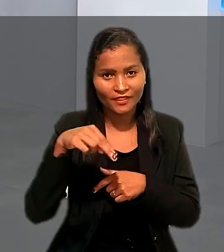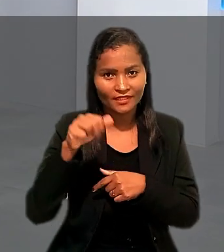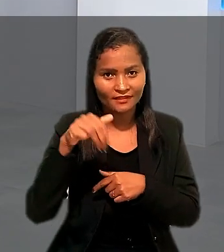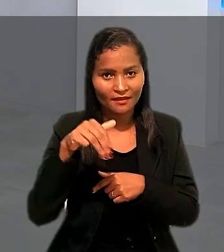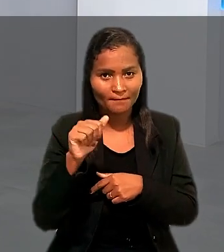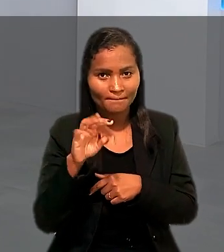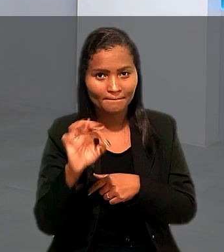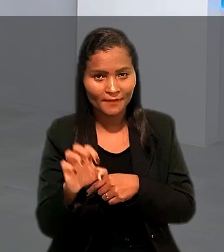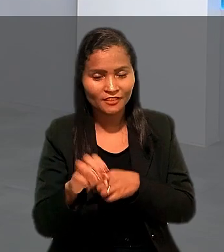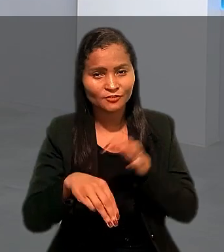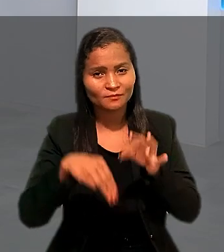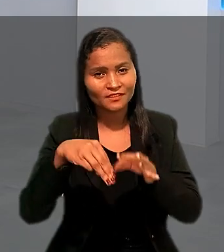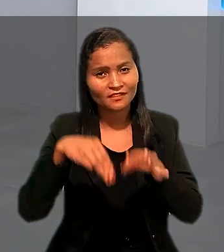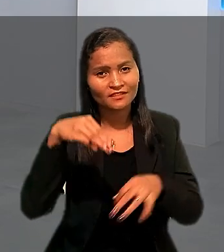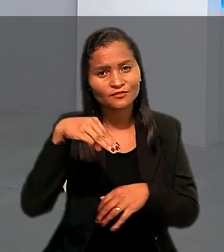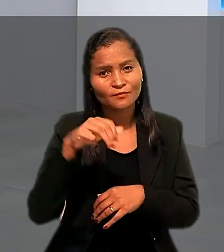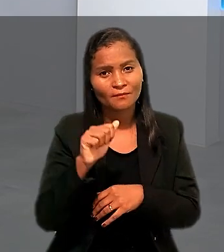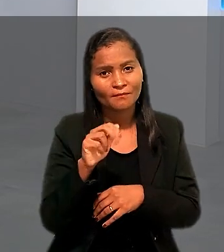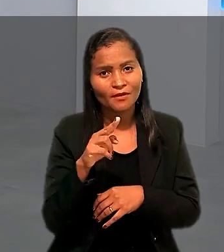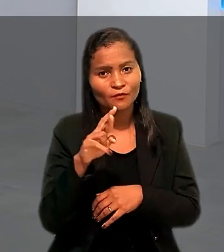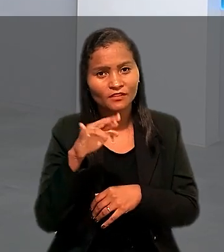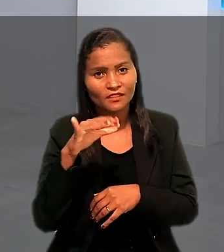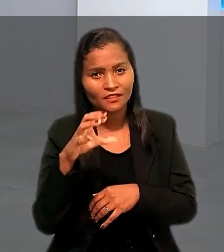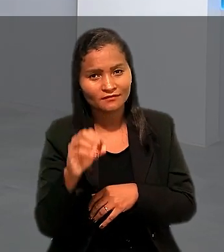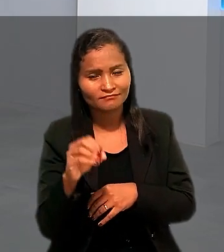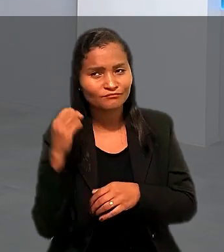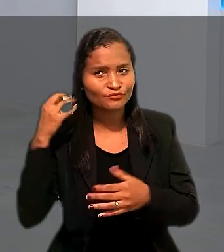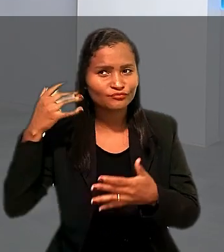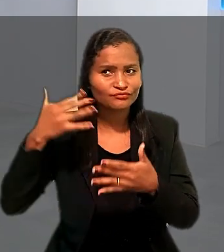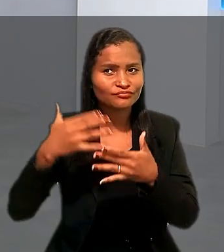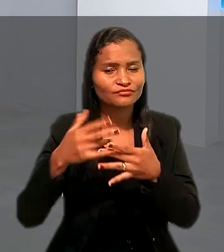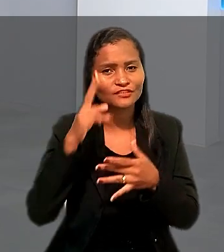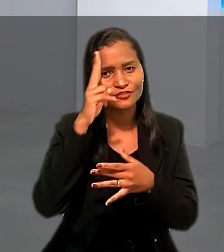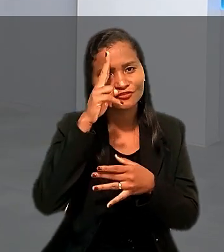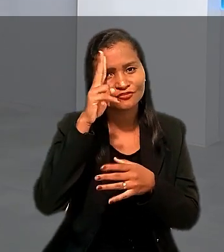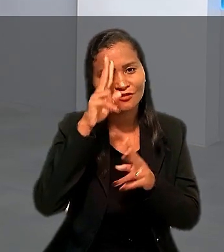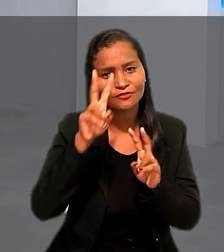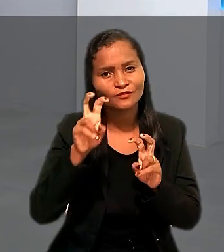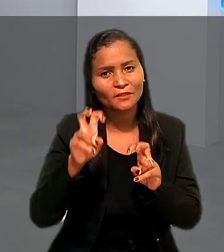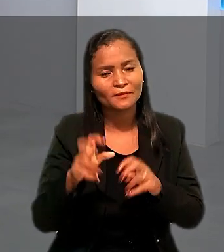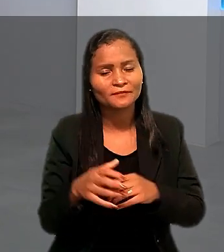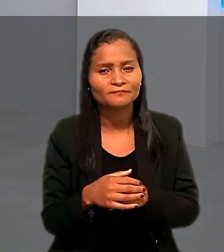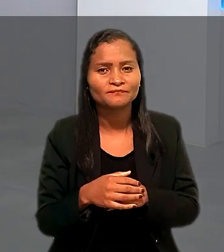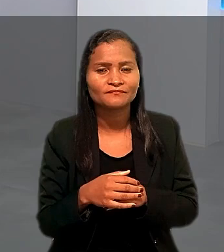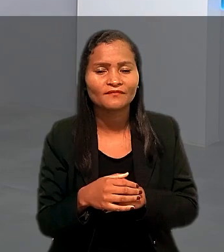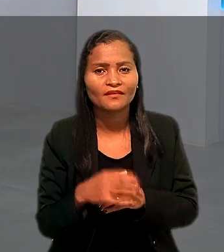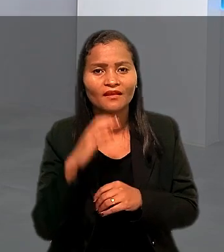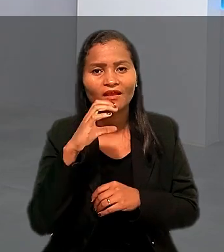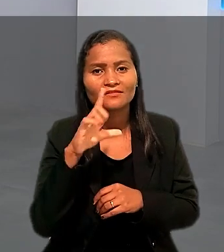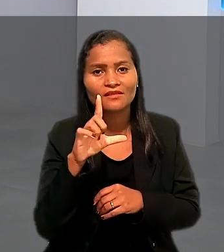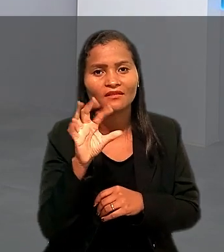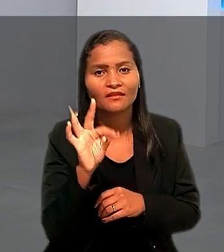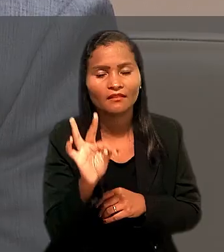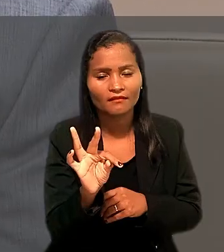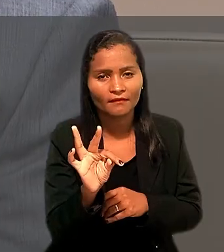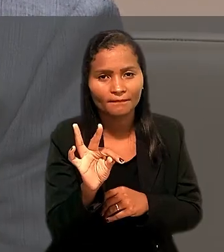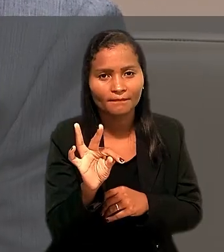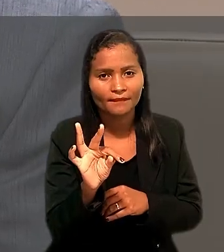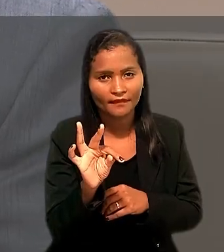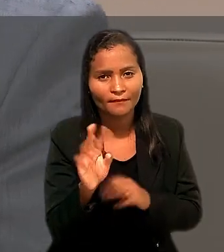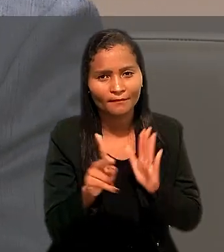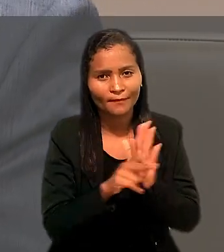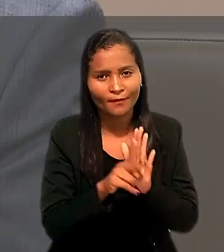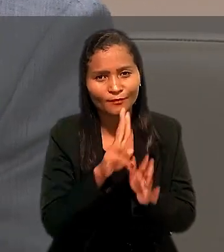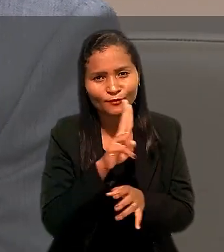a ENAMAT, ministro Maurício Godinho Delgado, que fez um panorama histórico do tema. Vamos ver. A CLT,